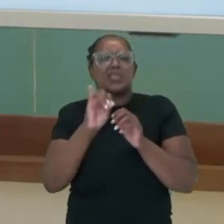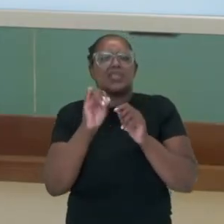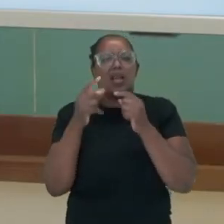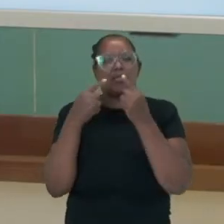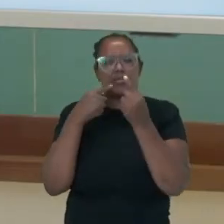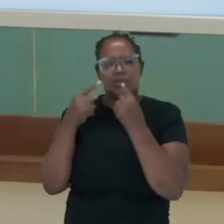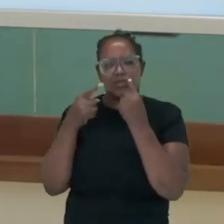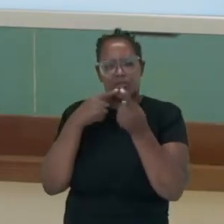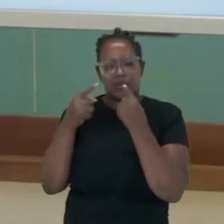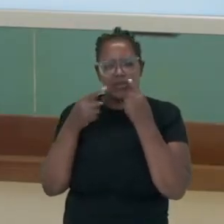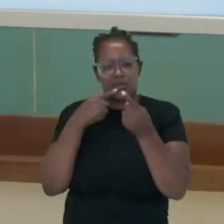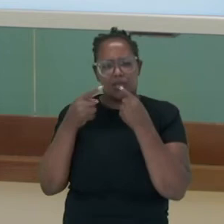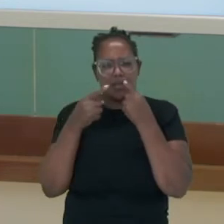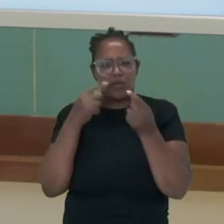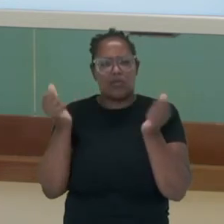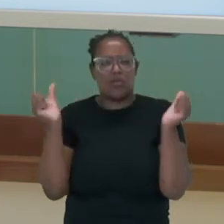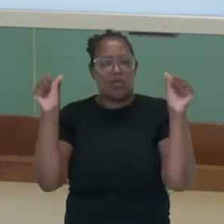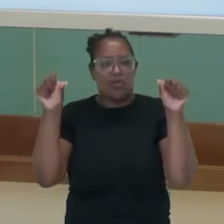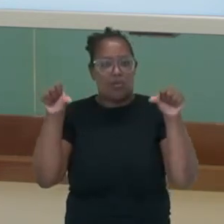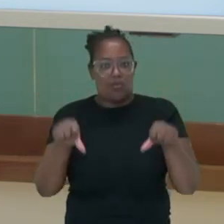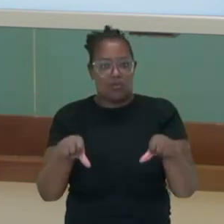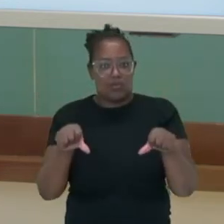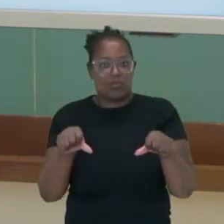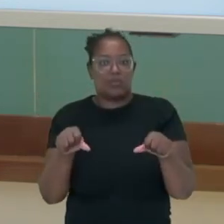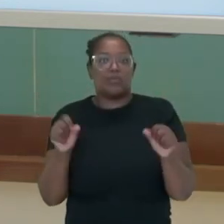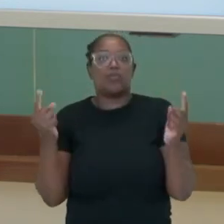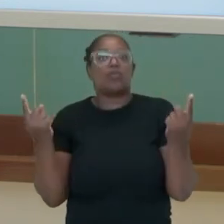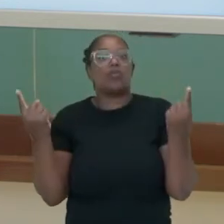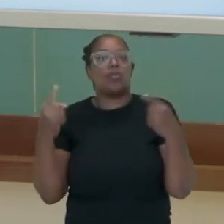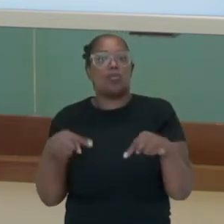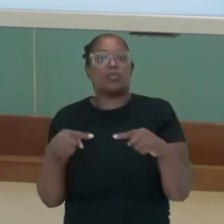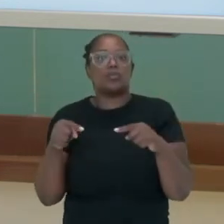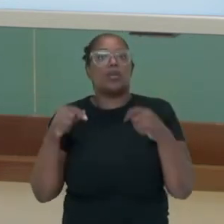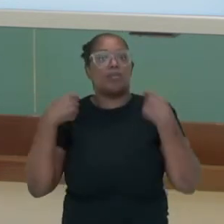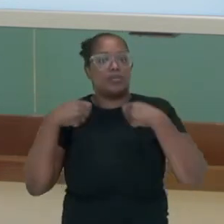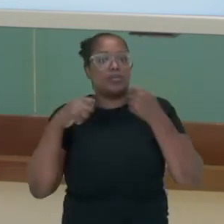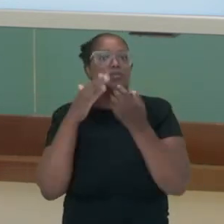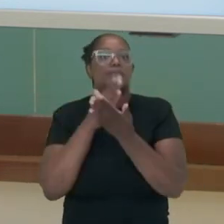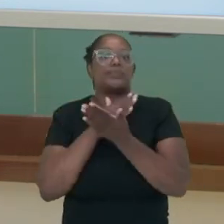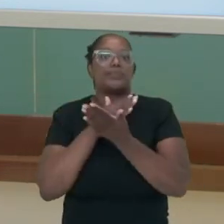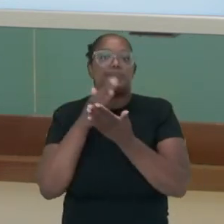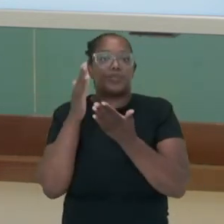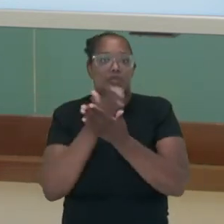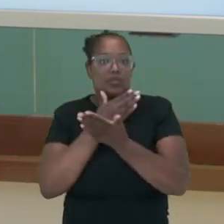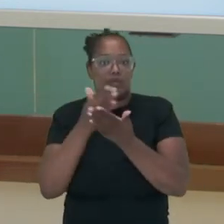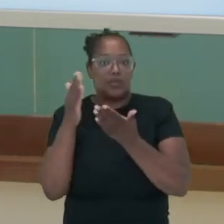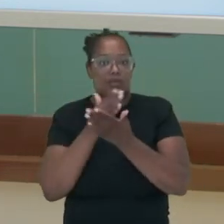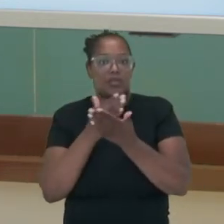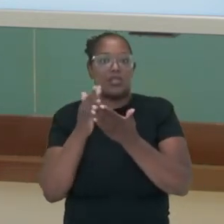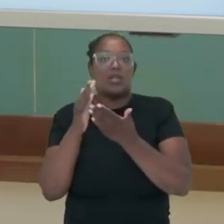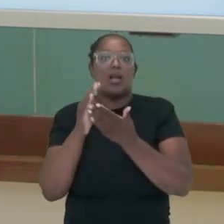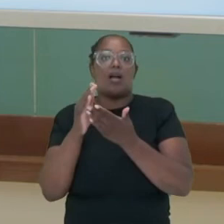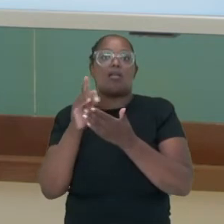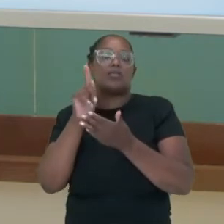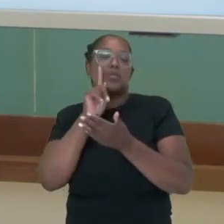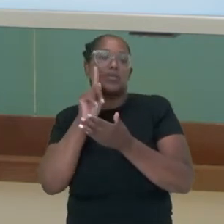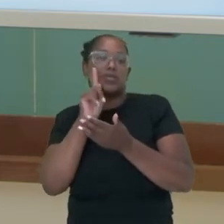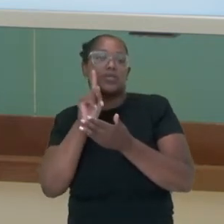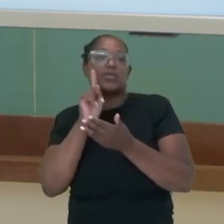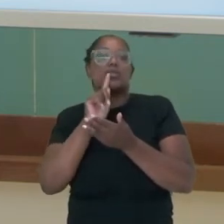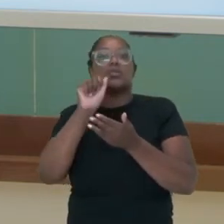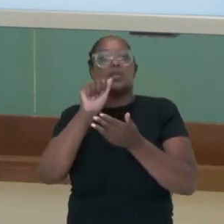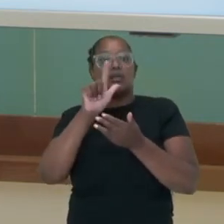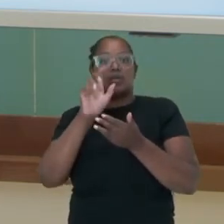discussão transcendeu a conversa, houve a necessidade de dividir a Alemanha em duas. Uma Alemanha